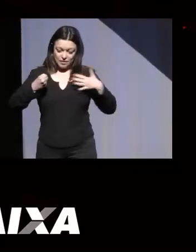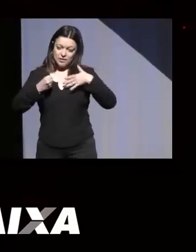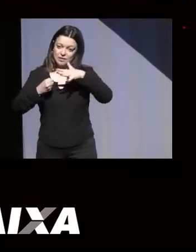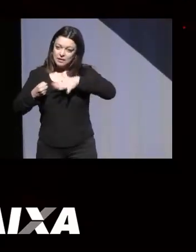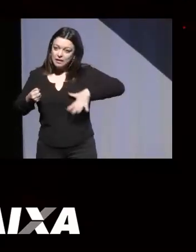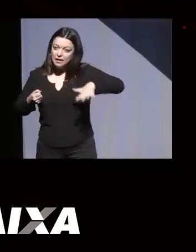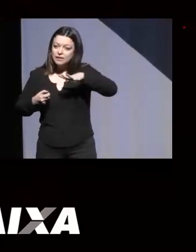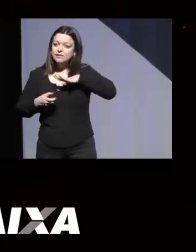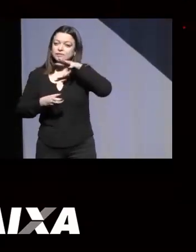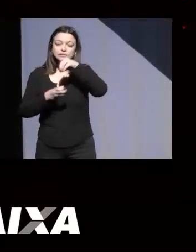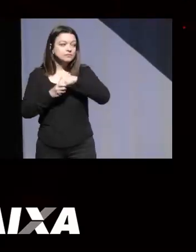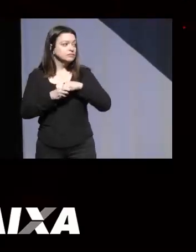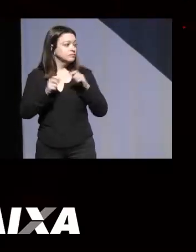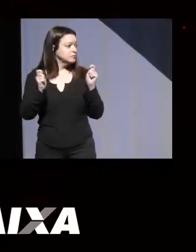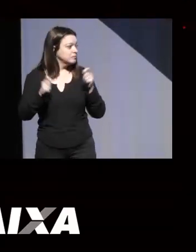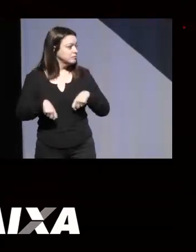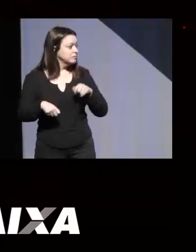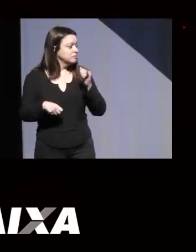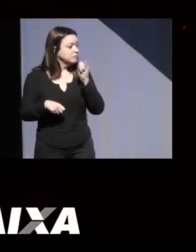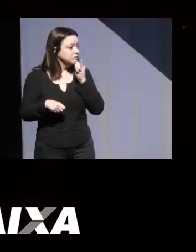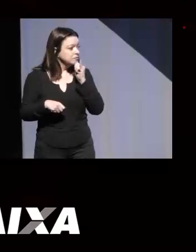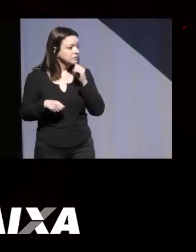rendas,